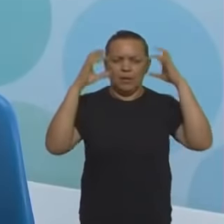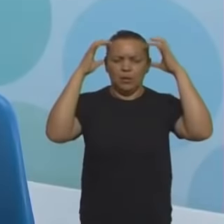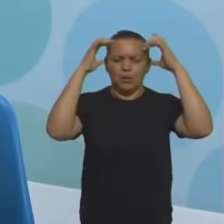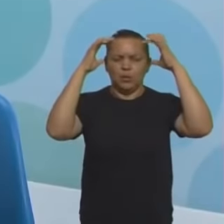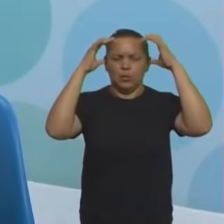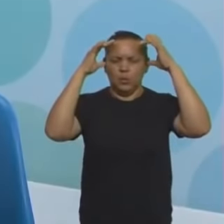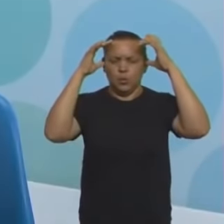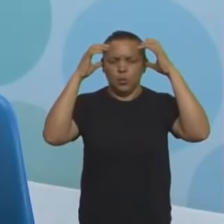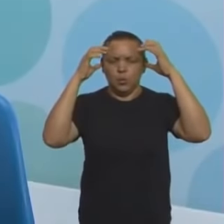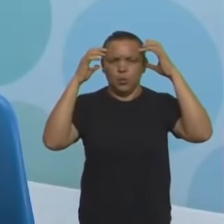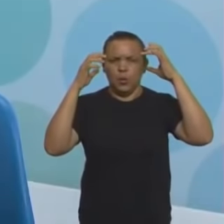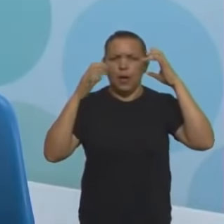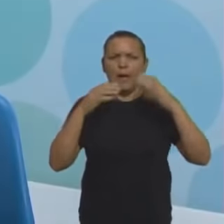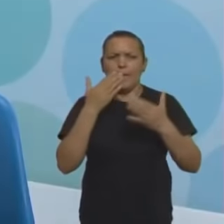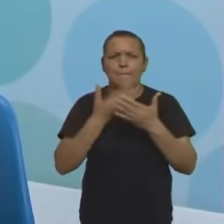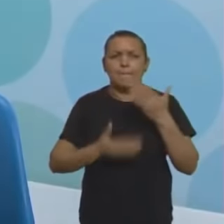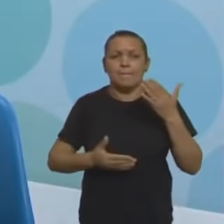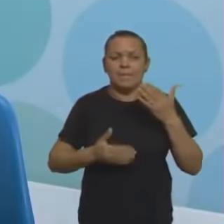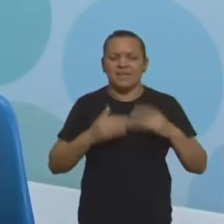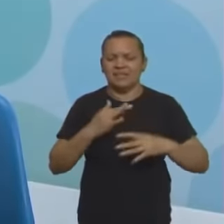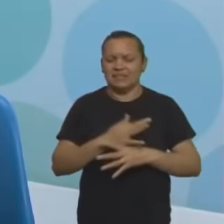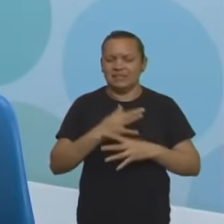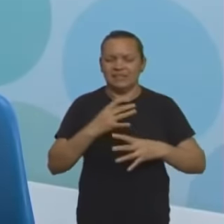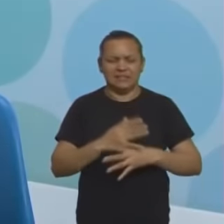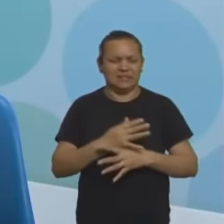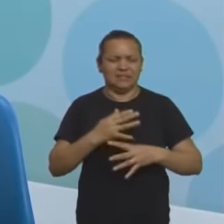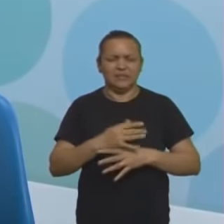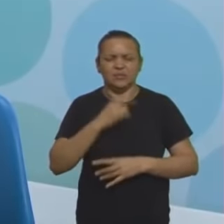estava começando a perder o controle.